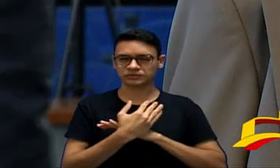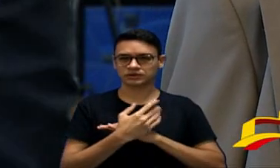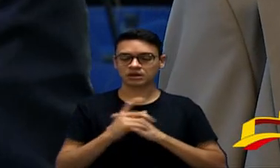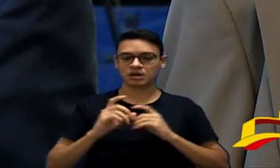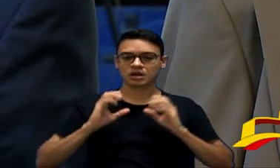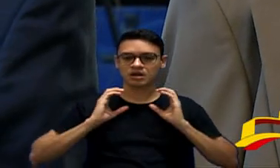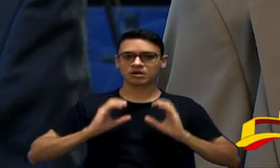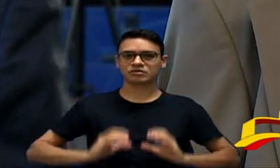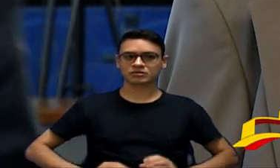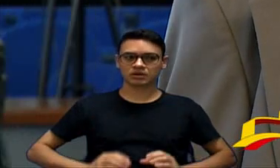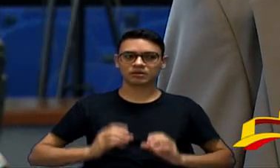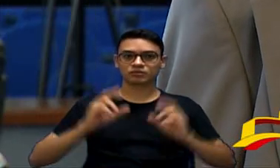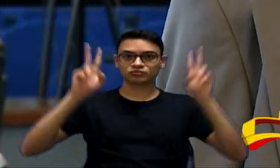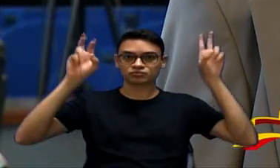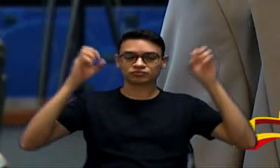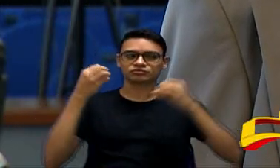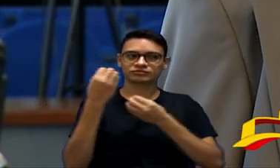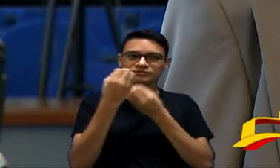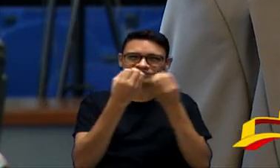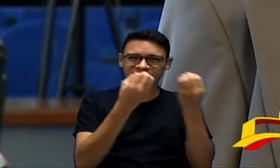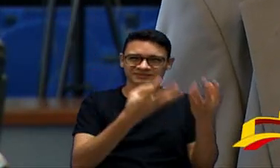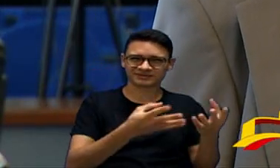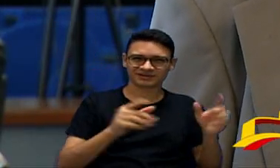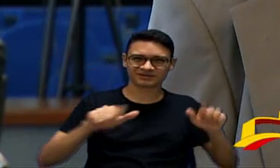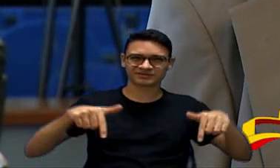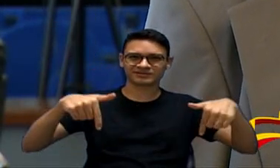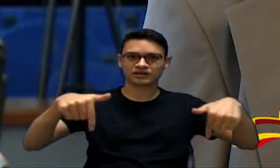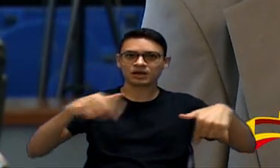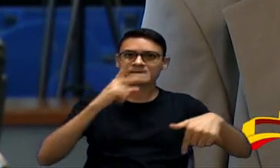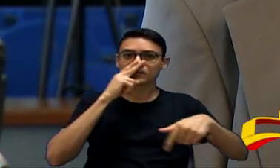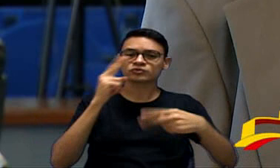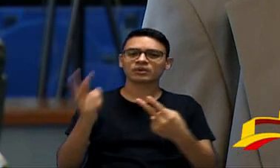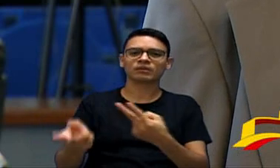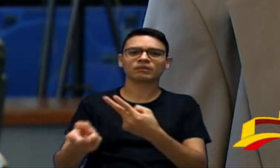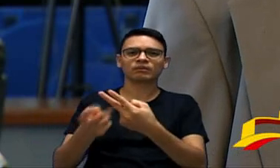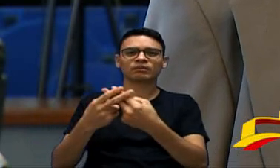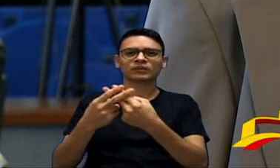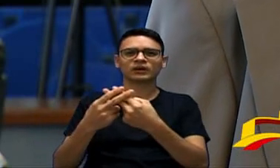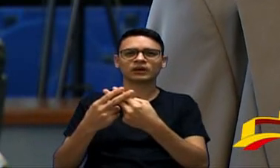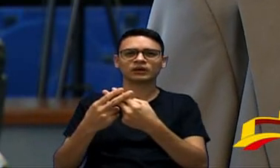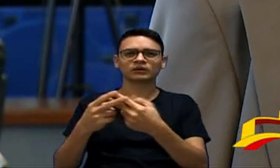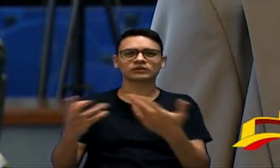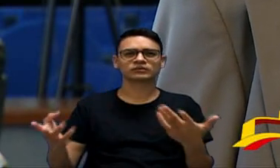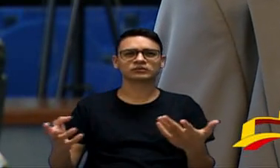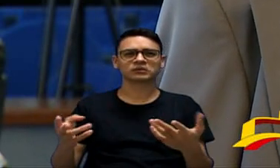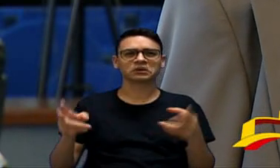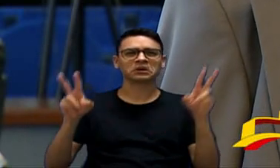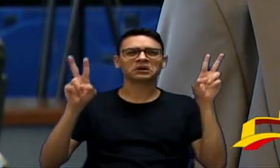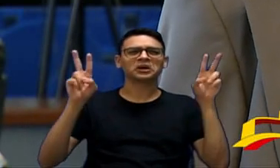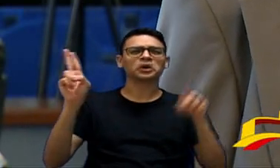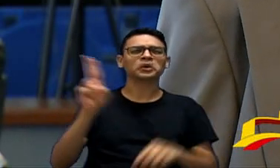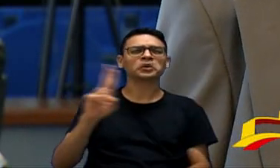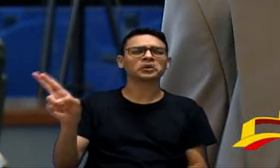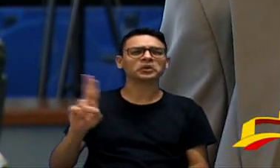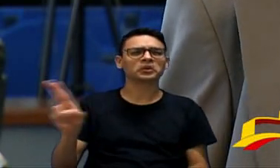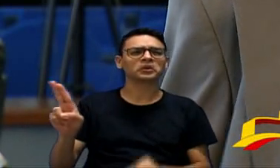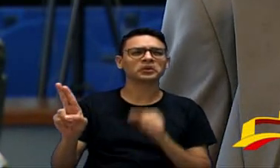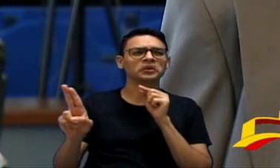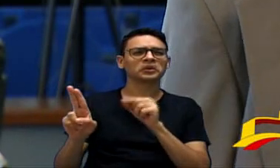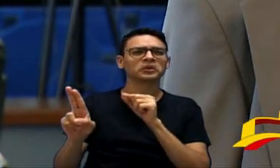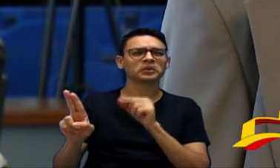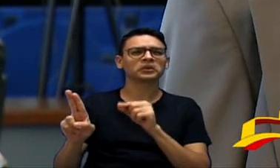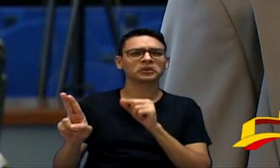título sorocabano para uma pessoa na cadeia. Como era o nome dele? Era a Rainha, que era aquele